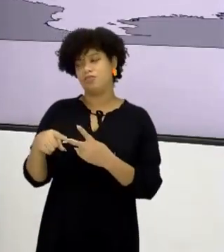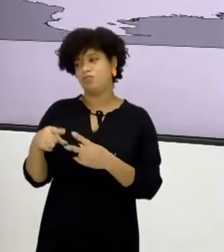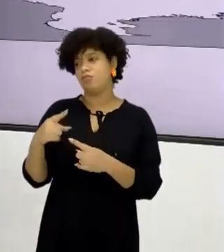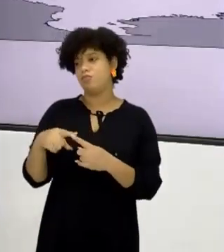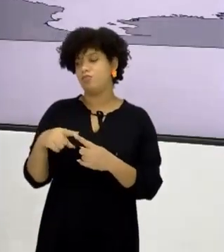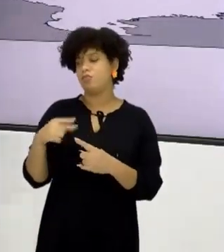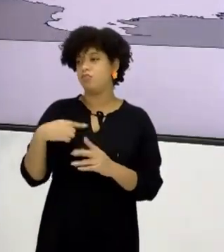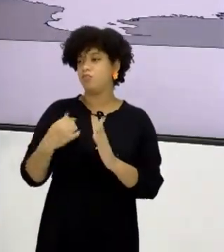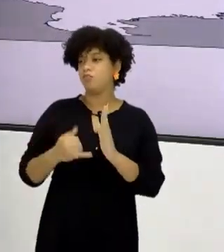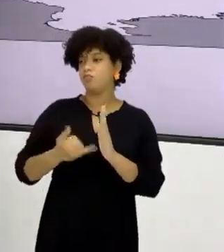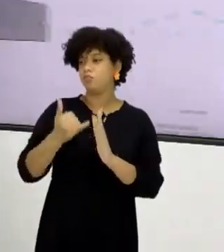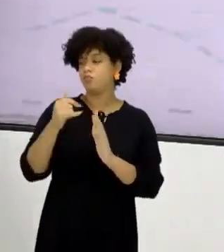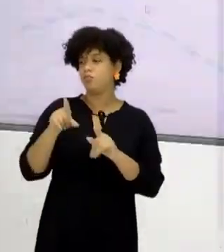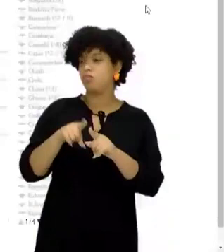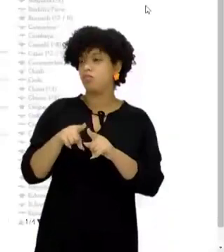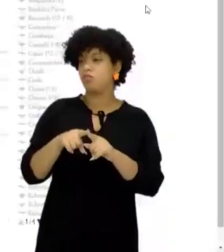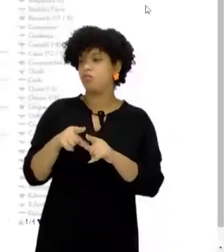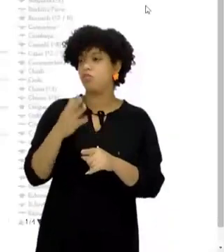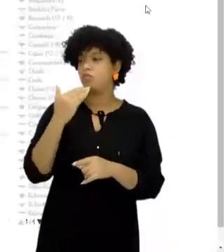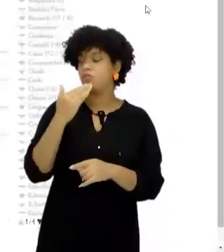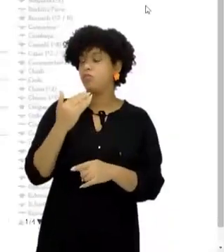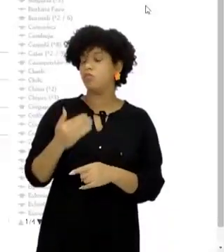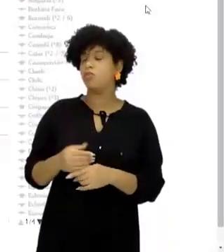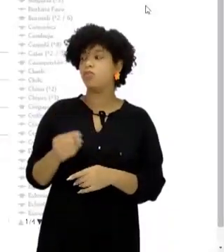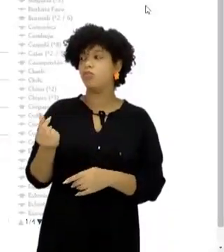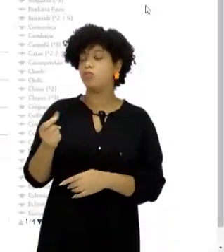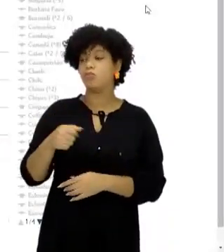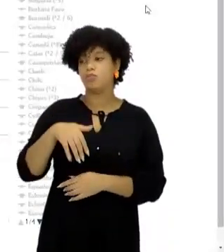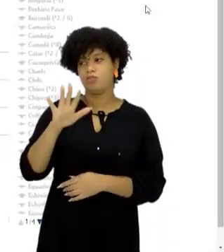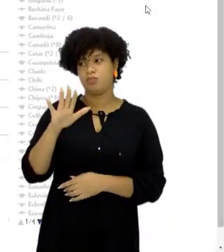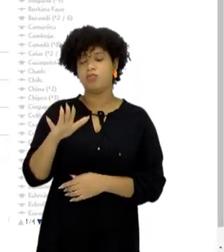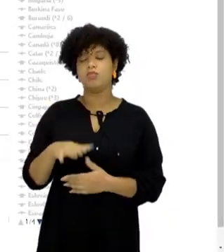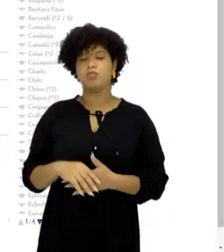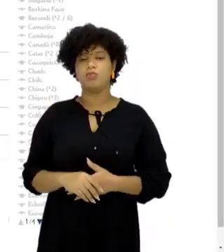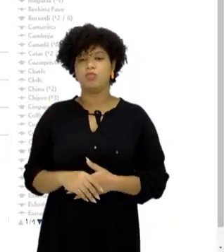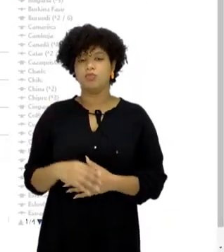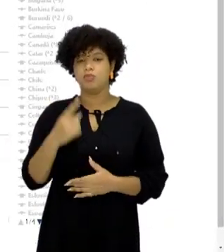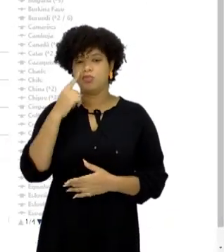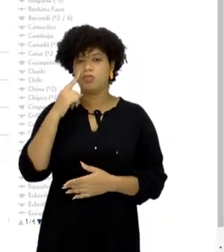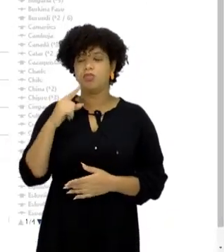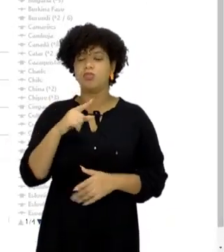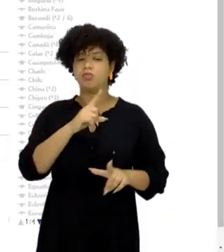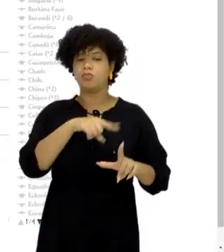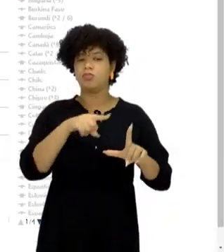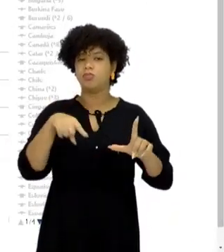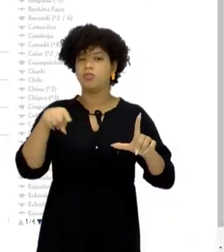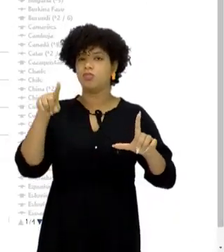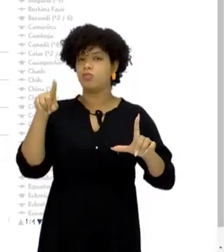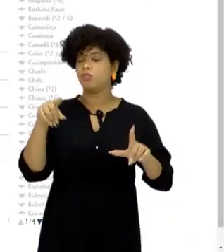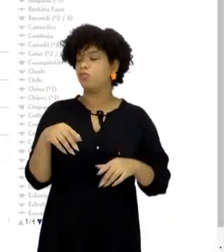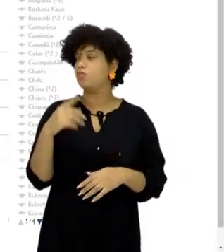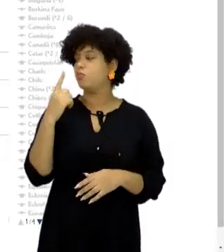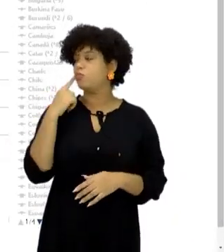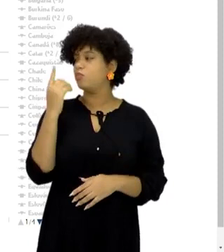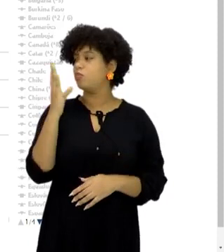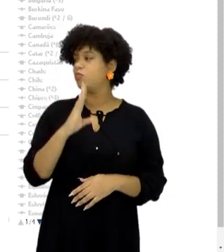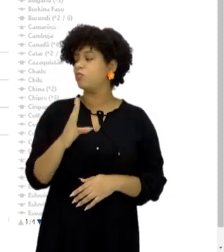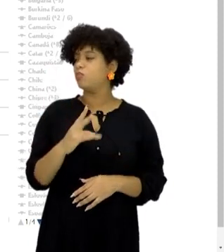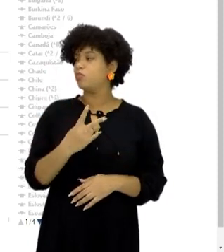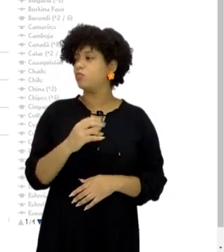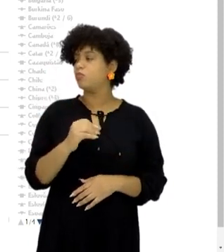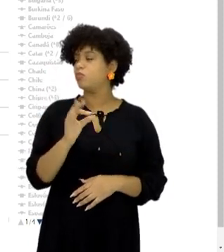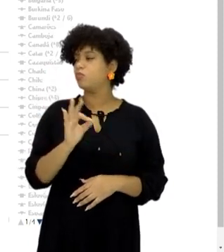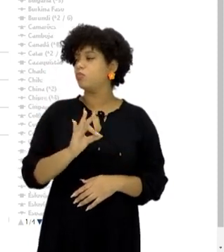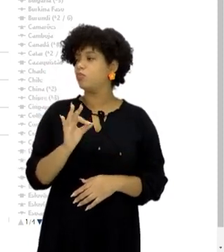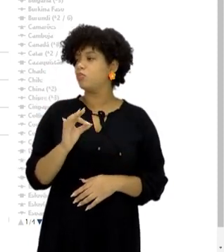dos alimentos. Vamos rapidinho ela para um gráfico? Aí, só para ver aqui, ó. A gente vai destacar, por exemplo, aqui, ó, Brasil, né, 20% de 2005, só para